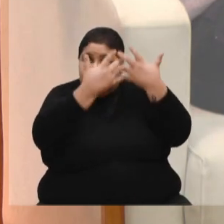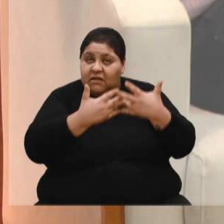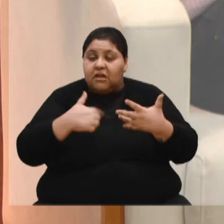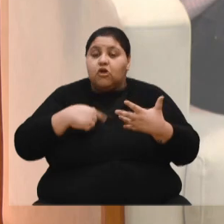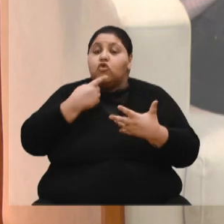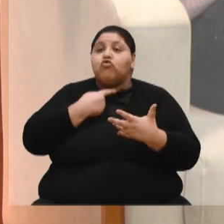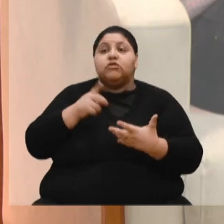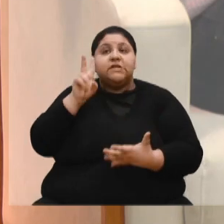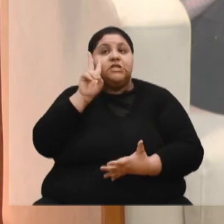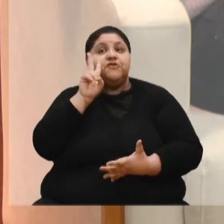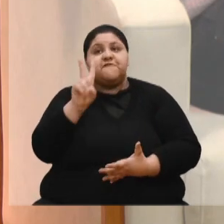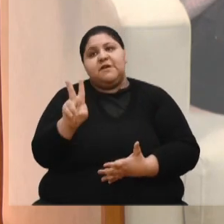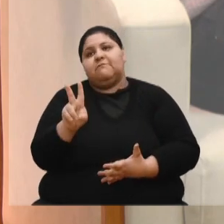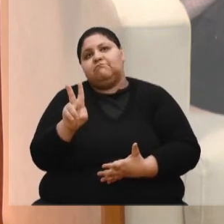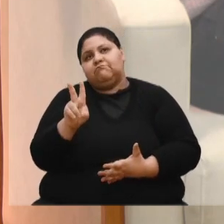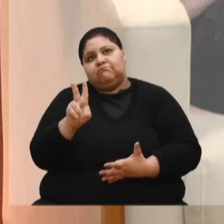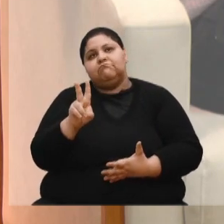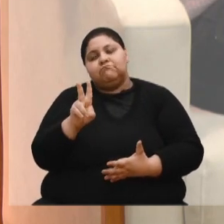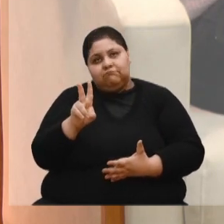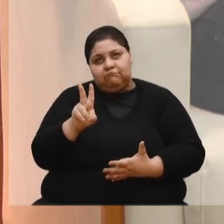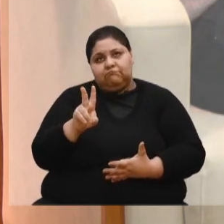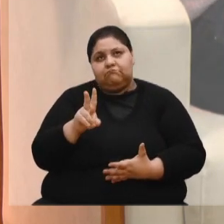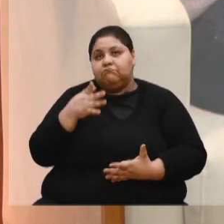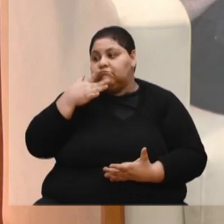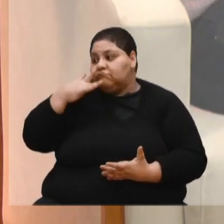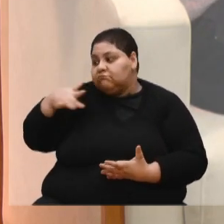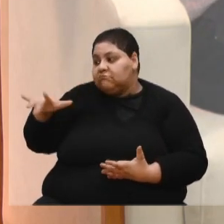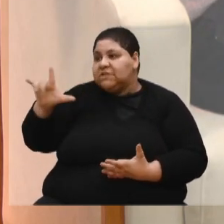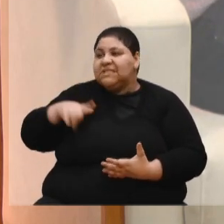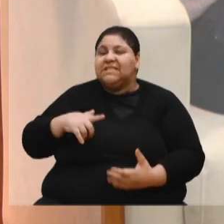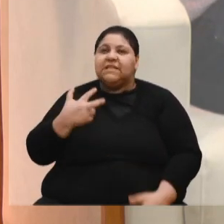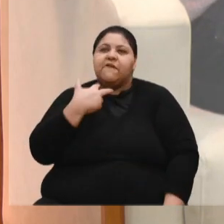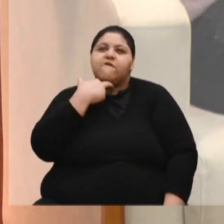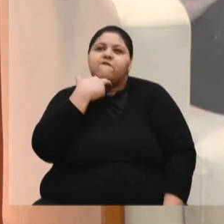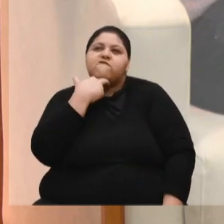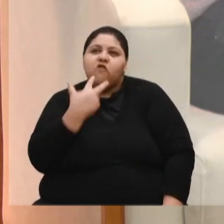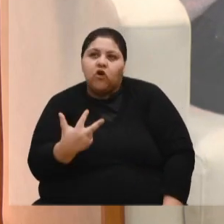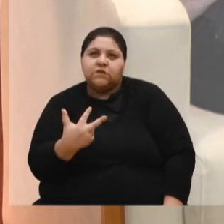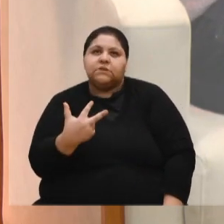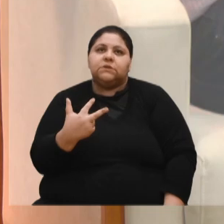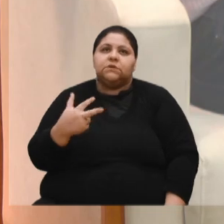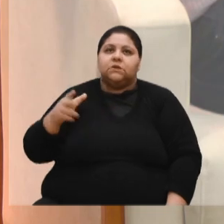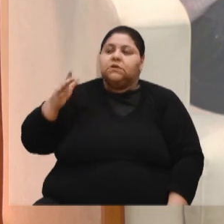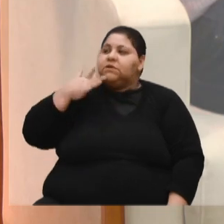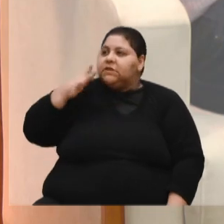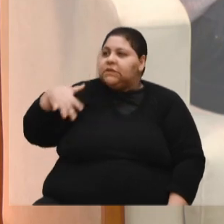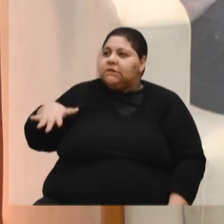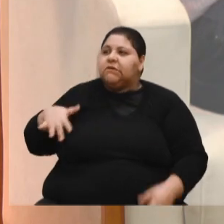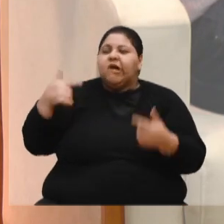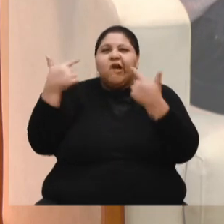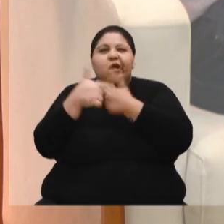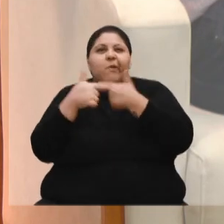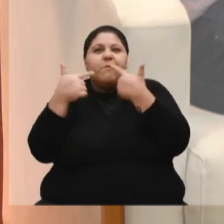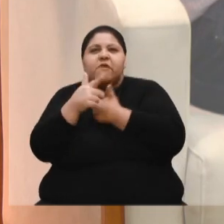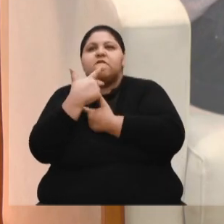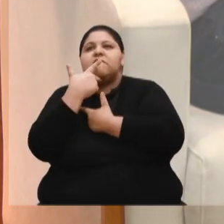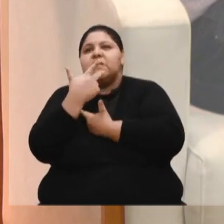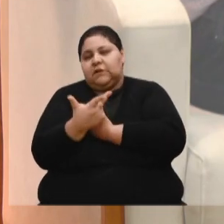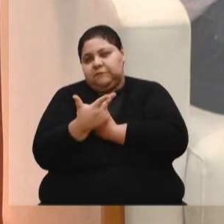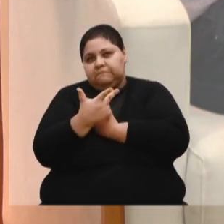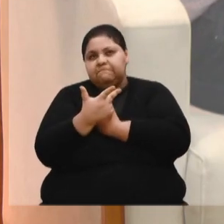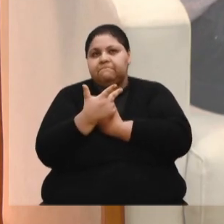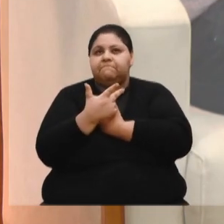eu gostaria de vê-la retratada, né? Uma infância que tem voz, uma infância que veio para dizer,